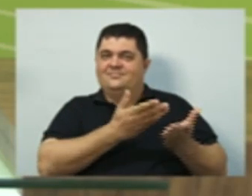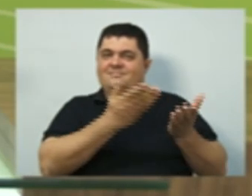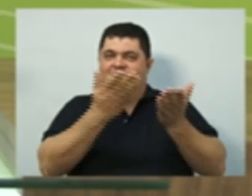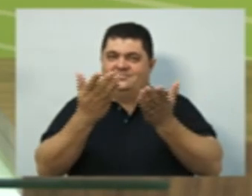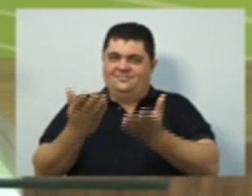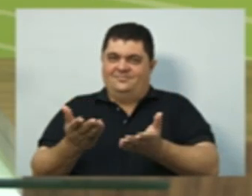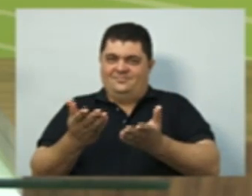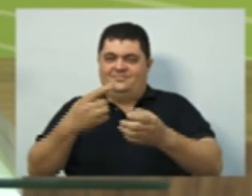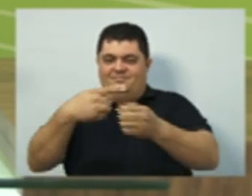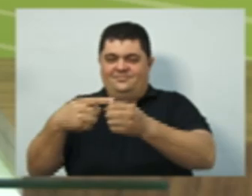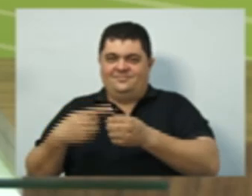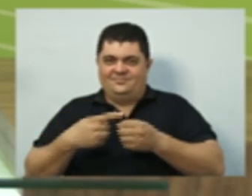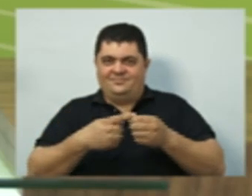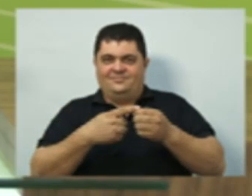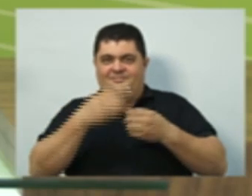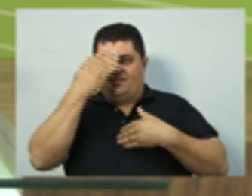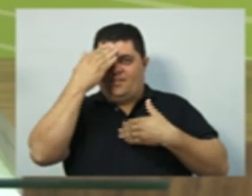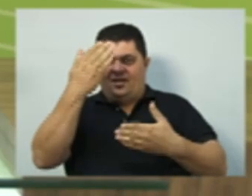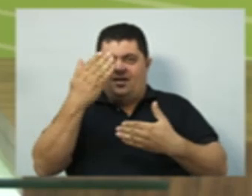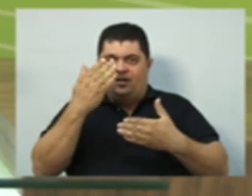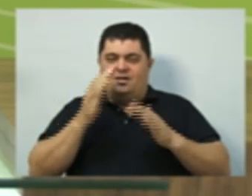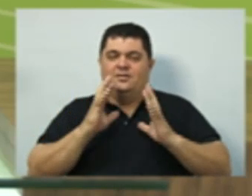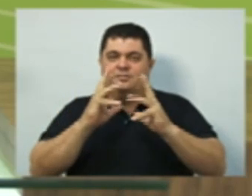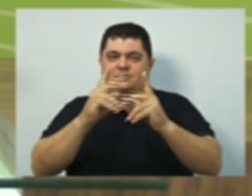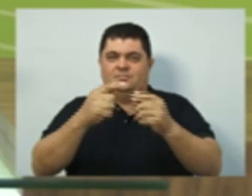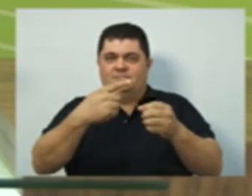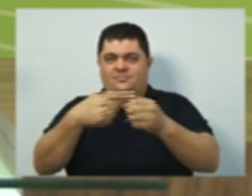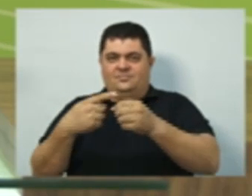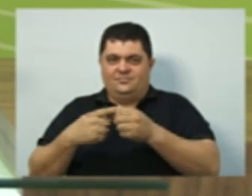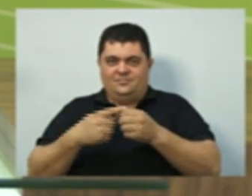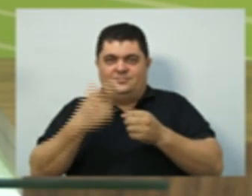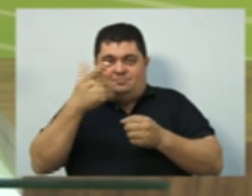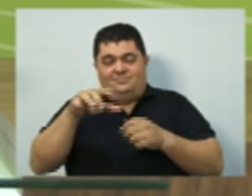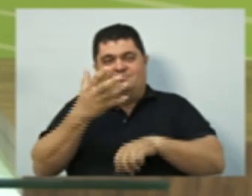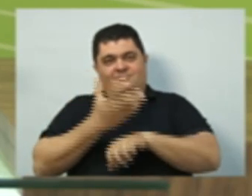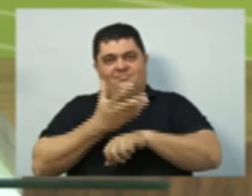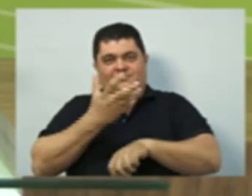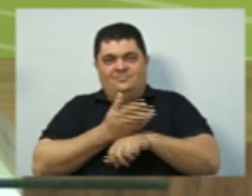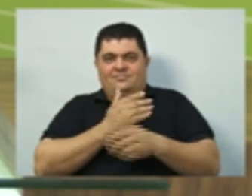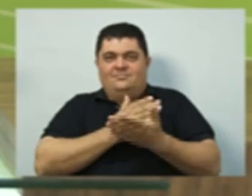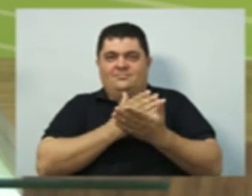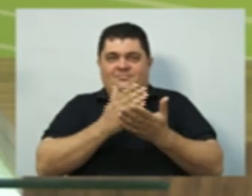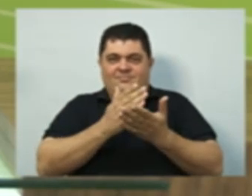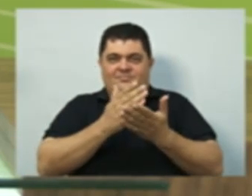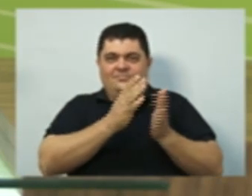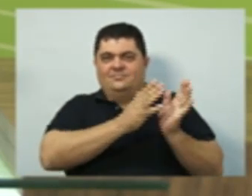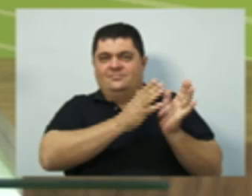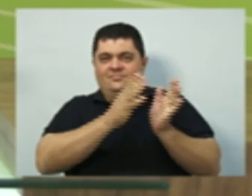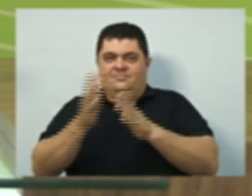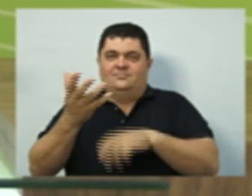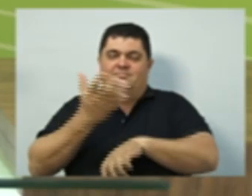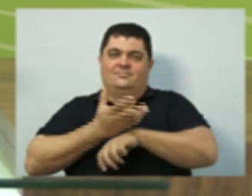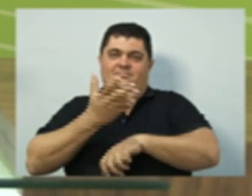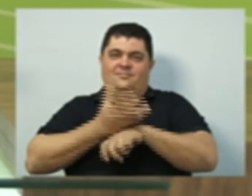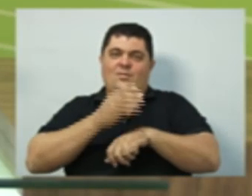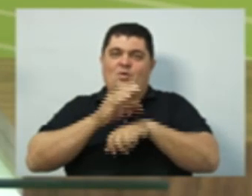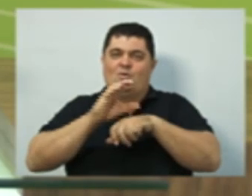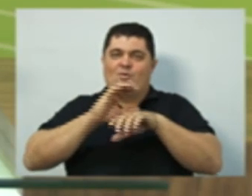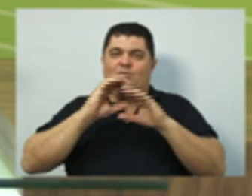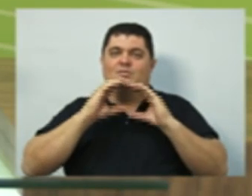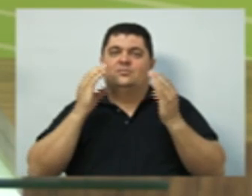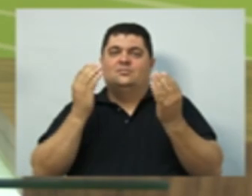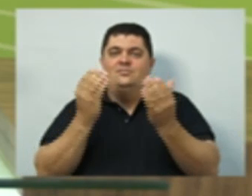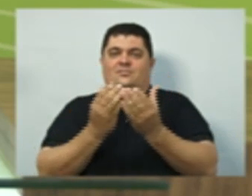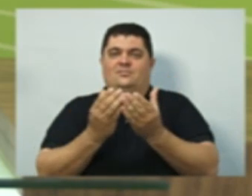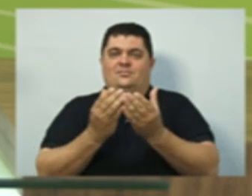que estão nos polos. Agradeço a presença de vocês em mais essa jornada. Iniciamos mais essa disciplina no curso de